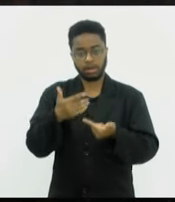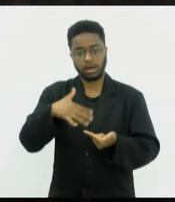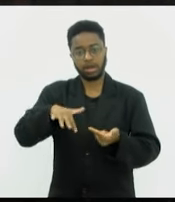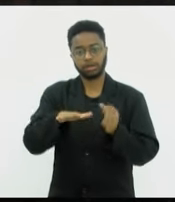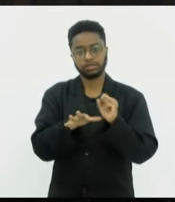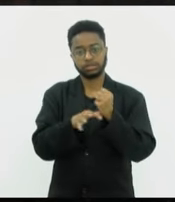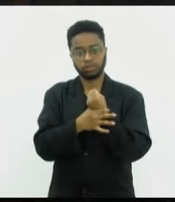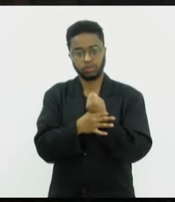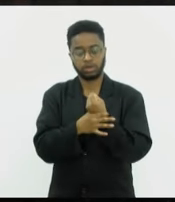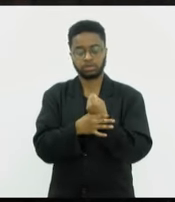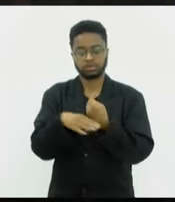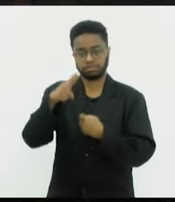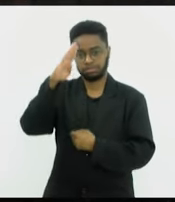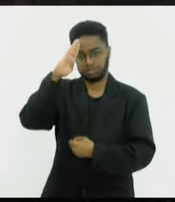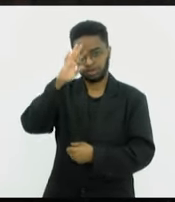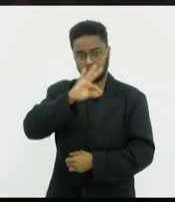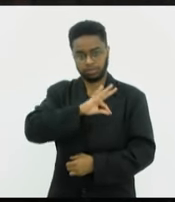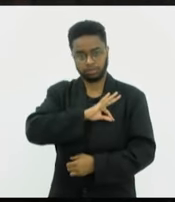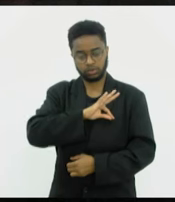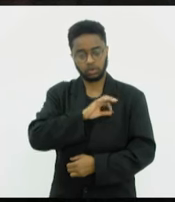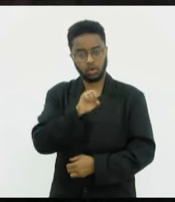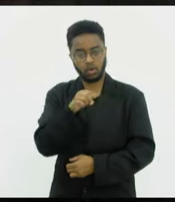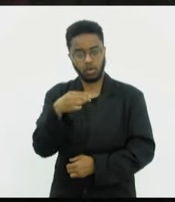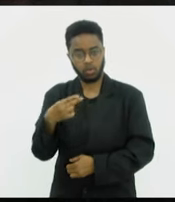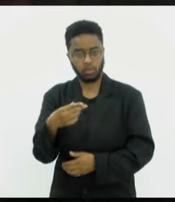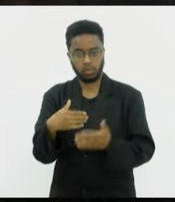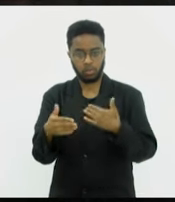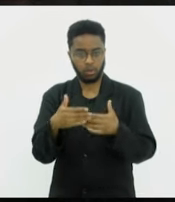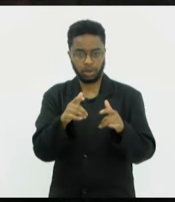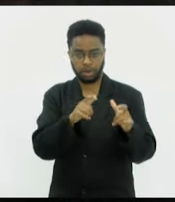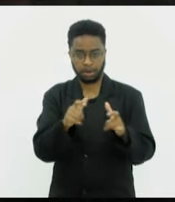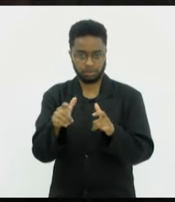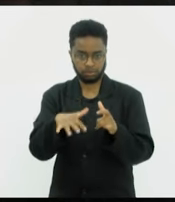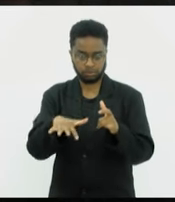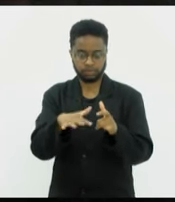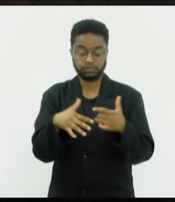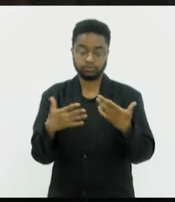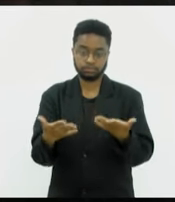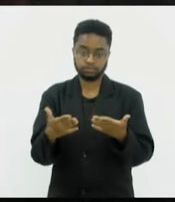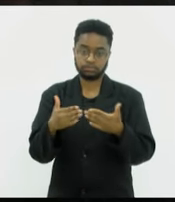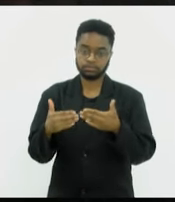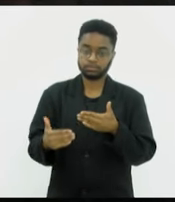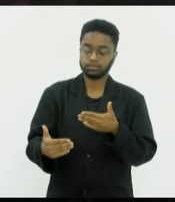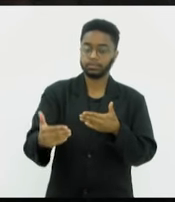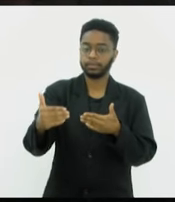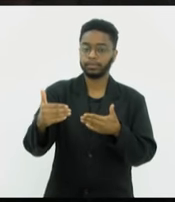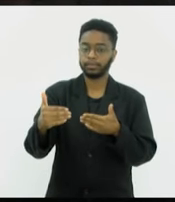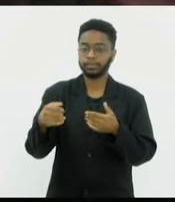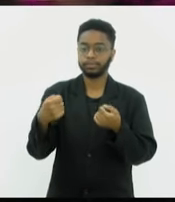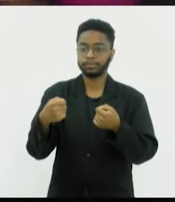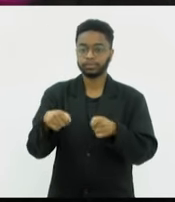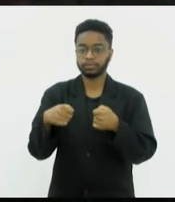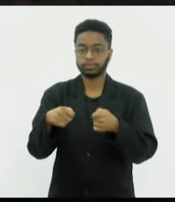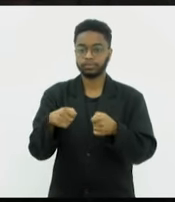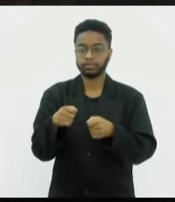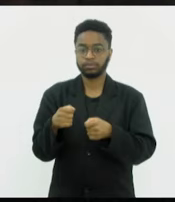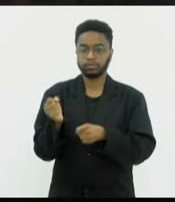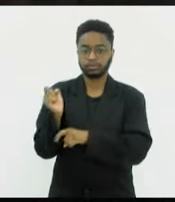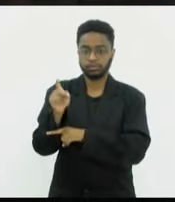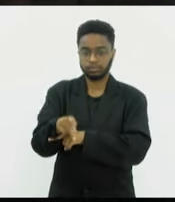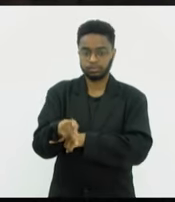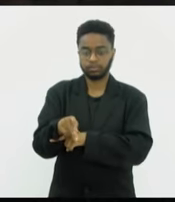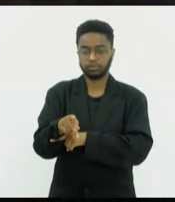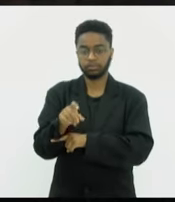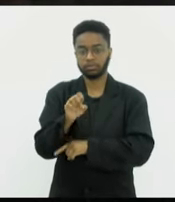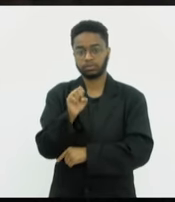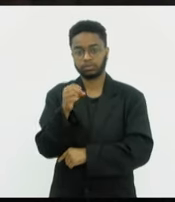no militarismo, na polícia militar, ou onde quer que seja, a partir de agora, ele tem que ir para a sua inatividade